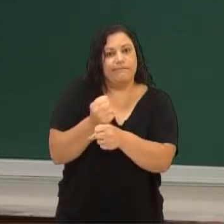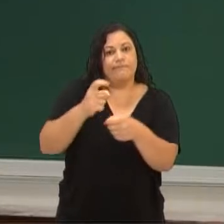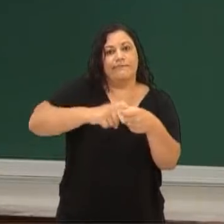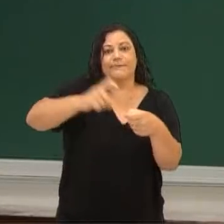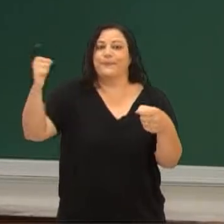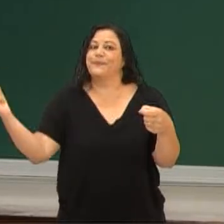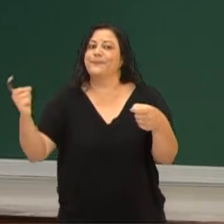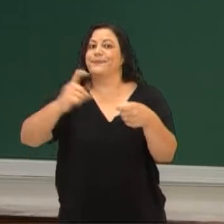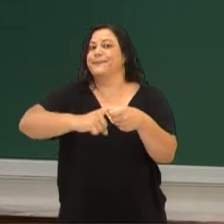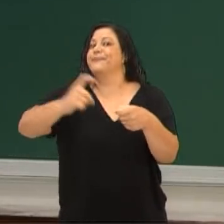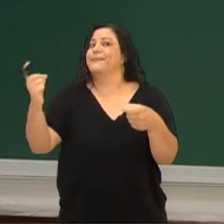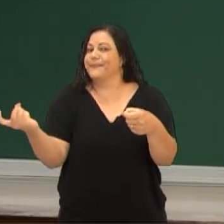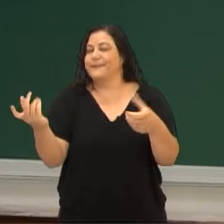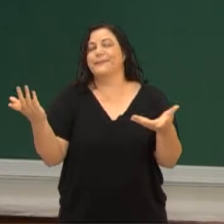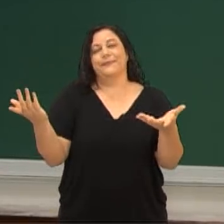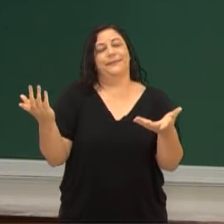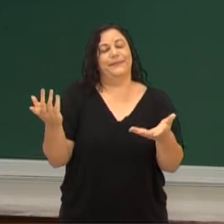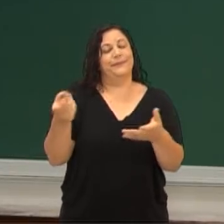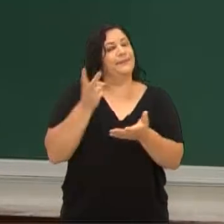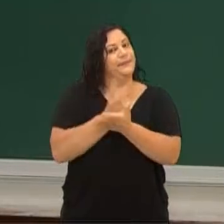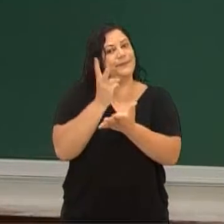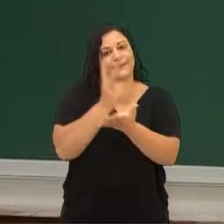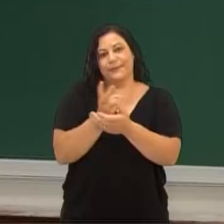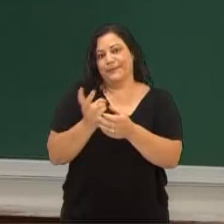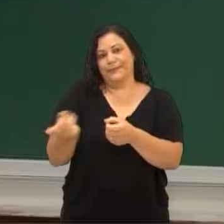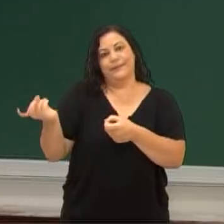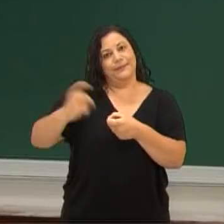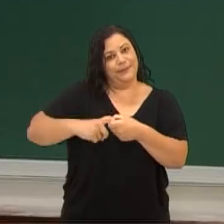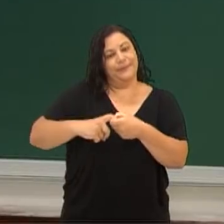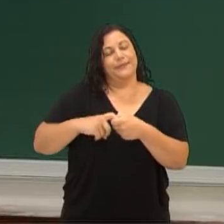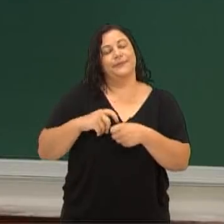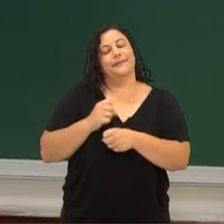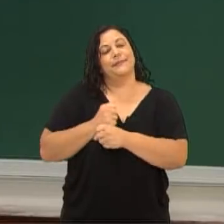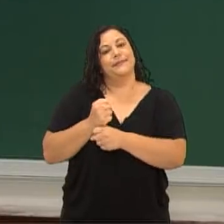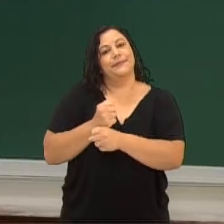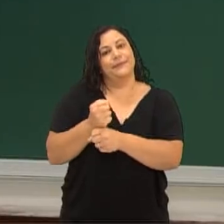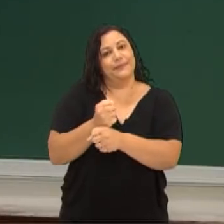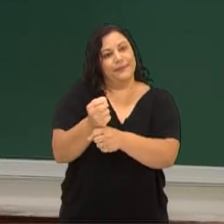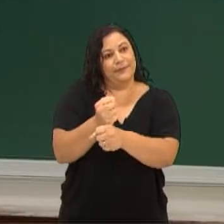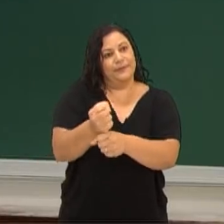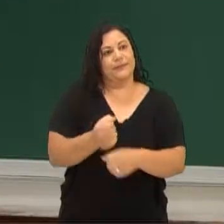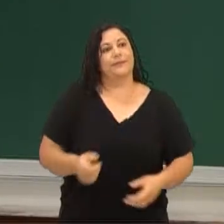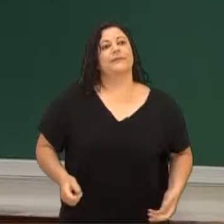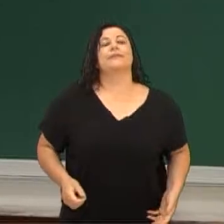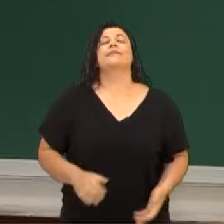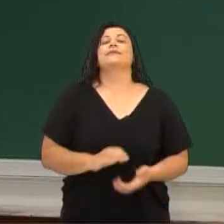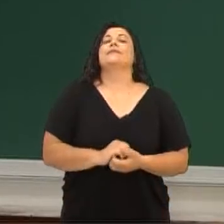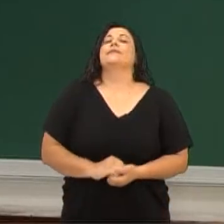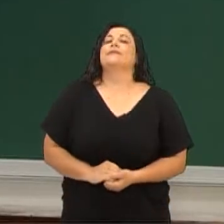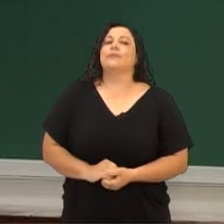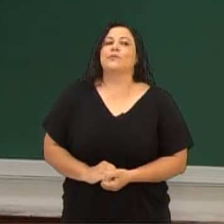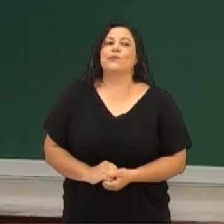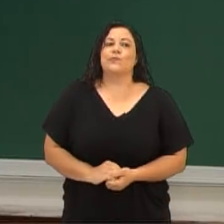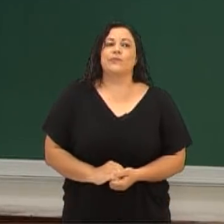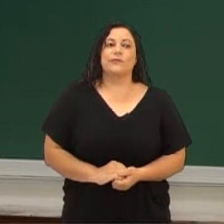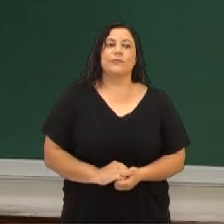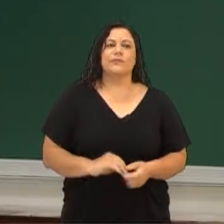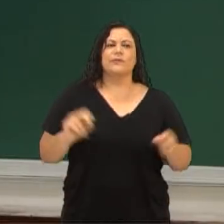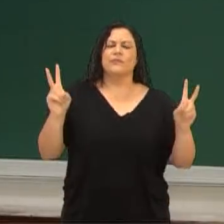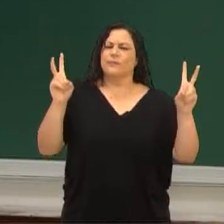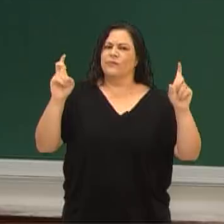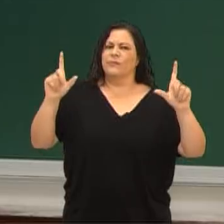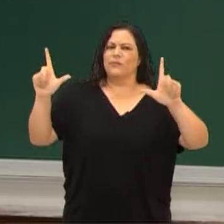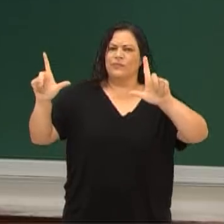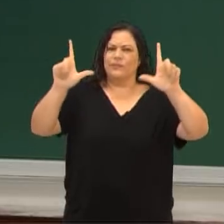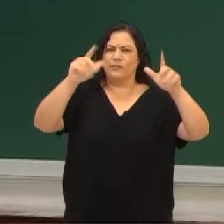se desvinculem mesmo, né, do colonizador europeu, dessa fase colonialista. Aqui uma charge para ilustrar